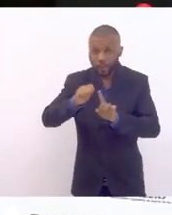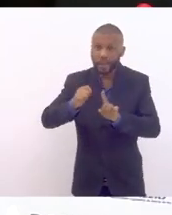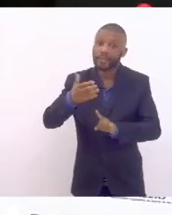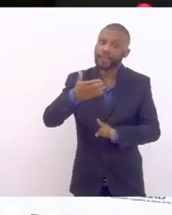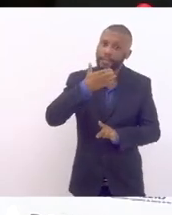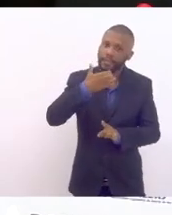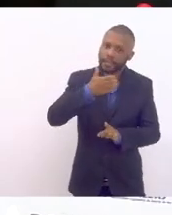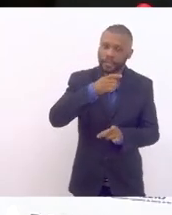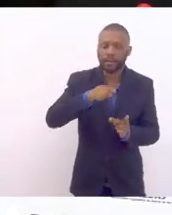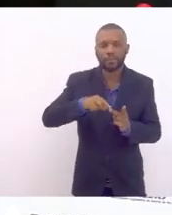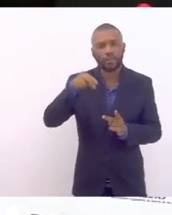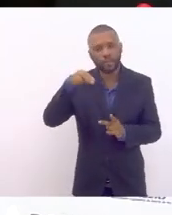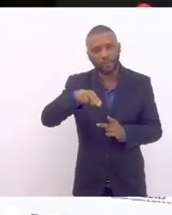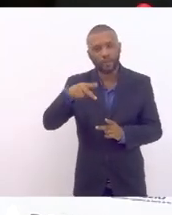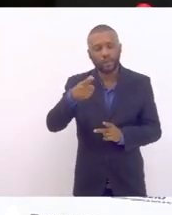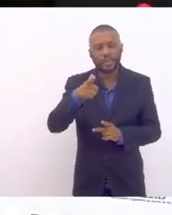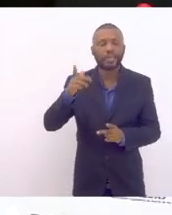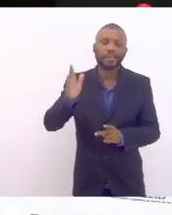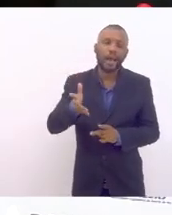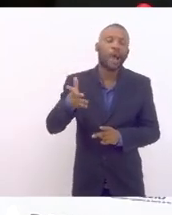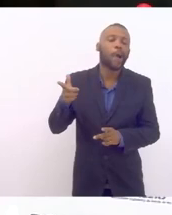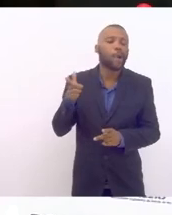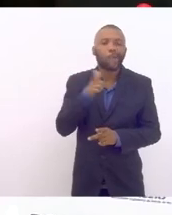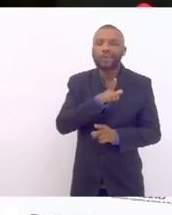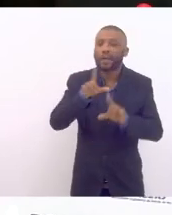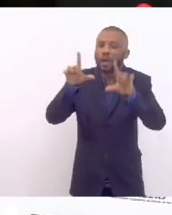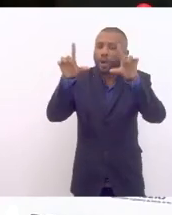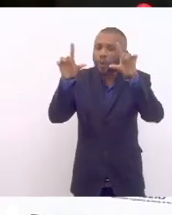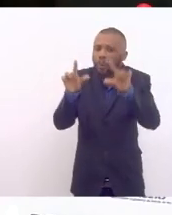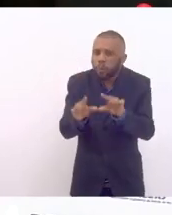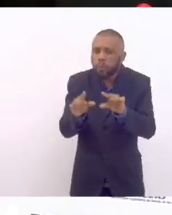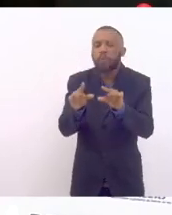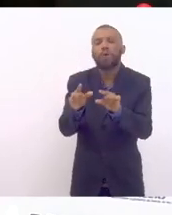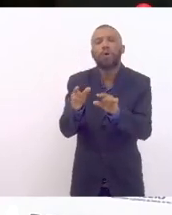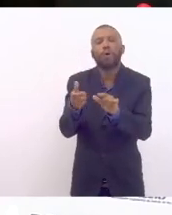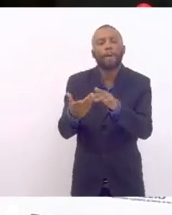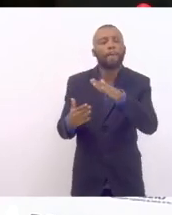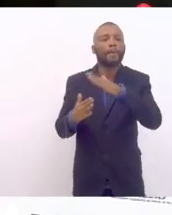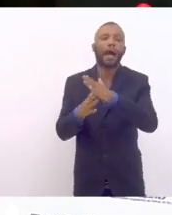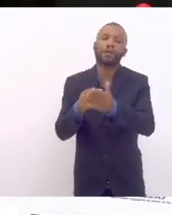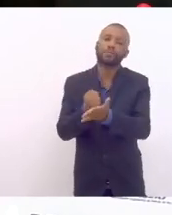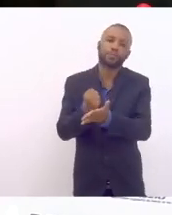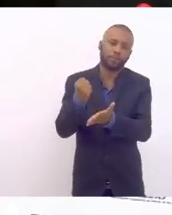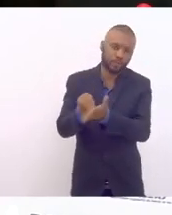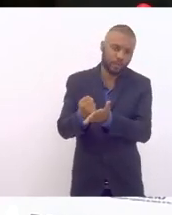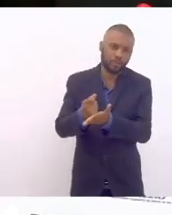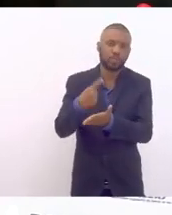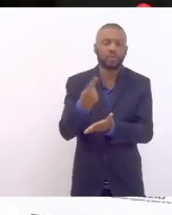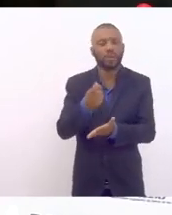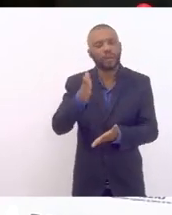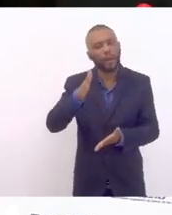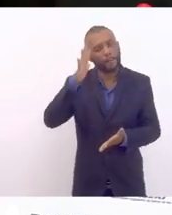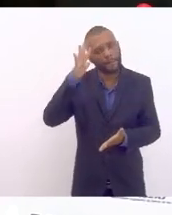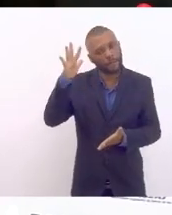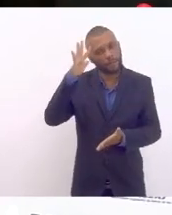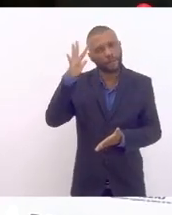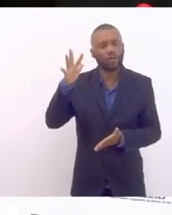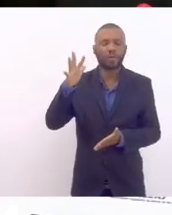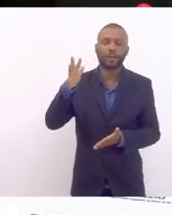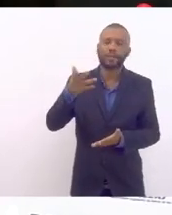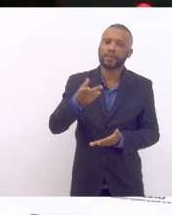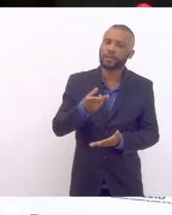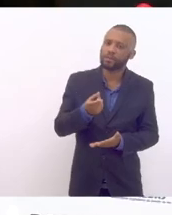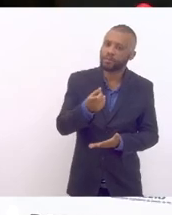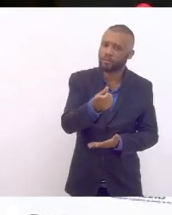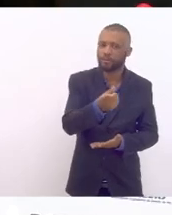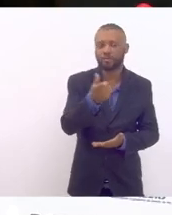gente já tirou tudo que a gente podia tirar a gente já reduziu o máximo de contrato a gente já pensou em sustentabilidade